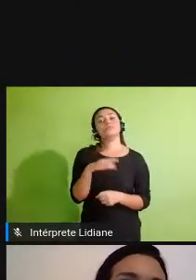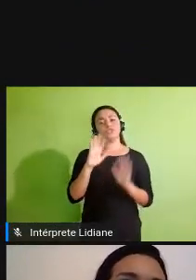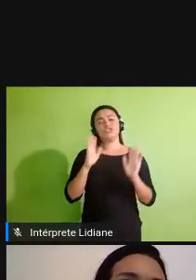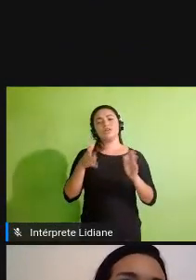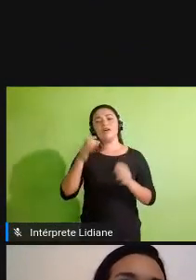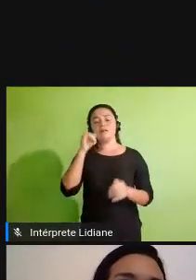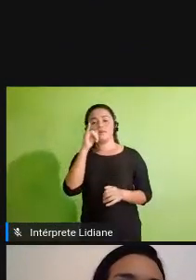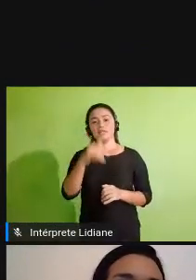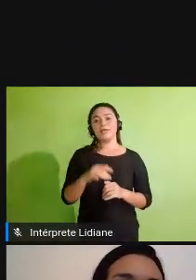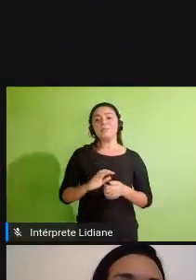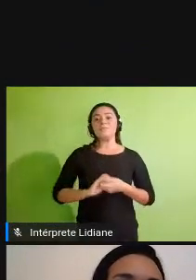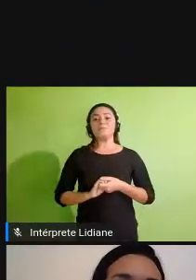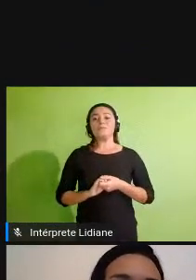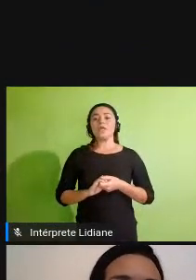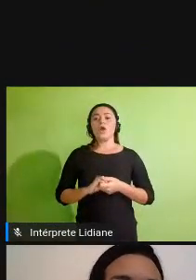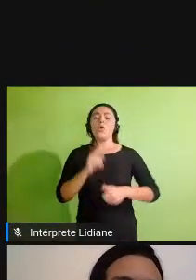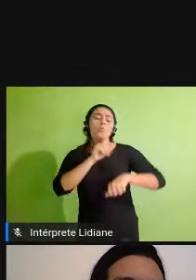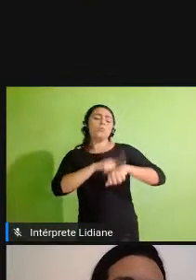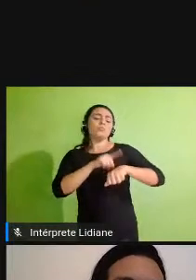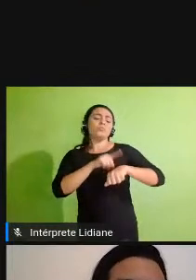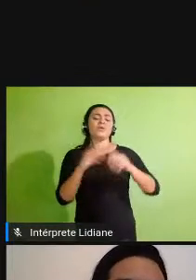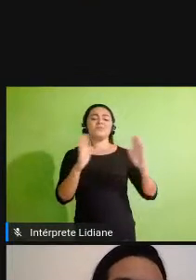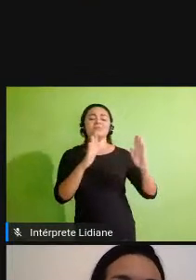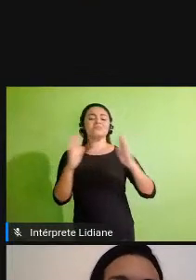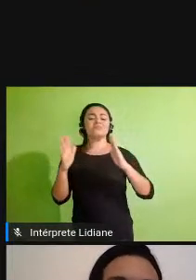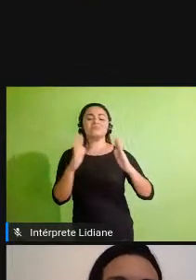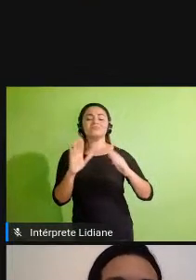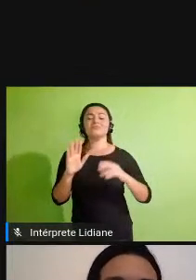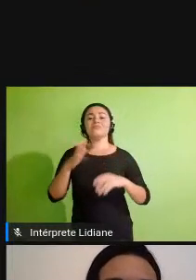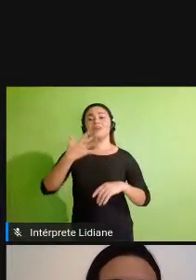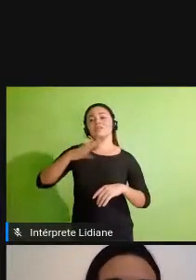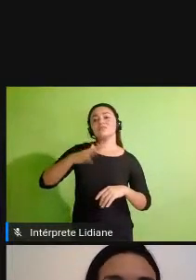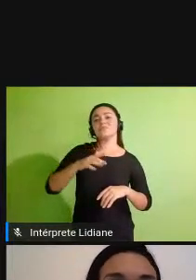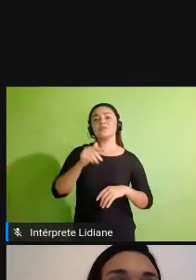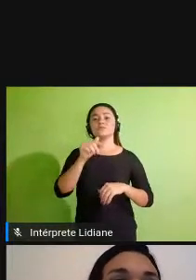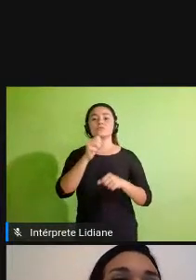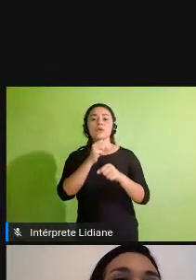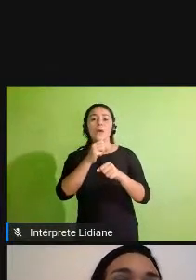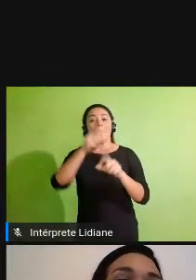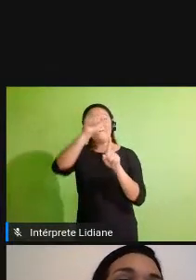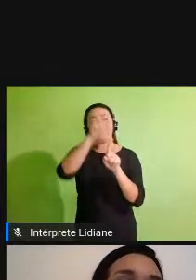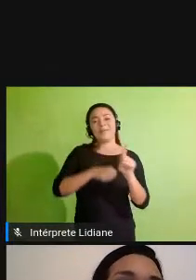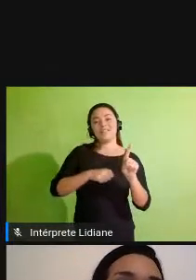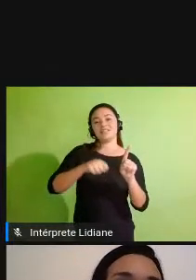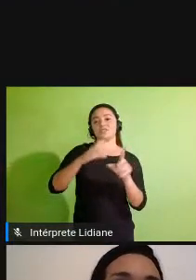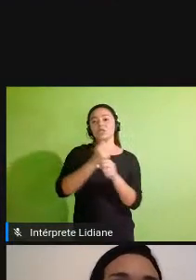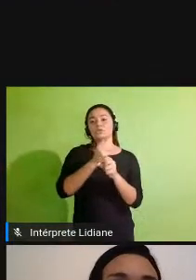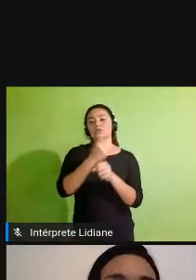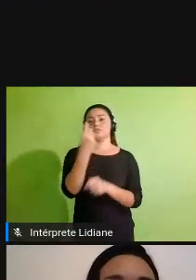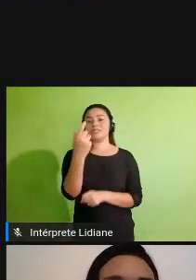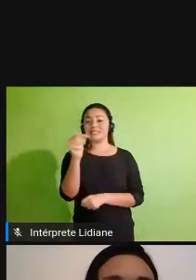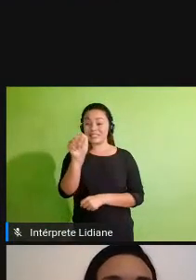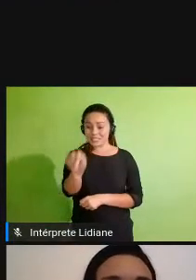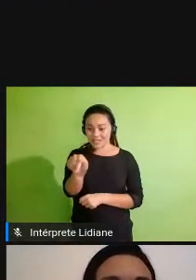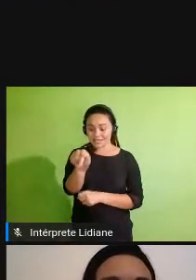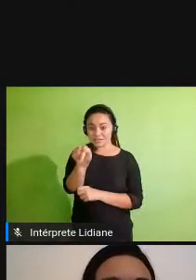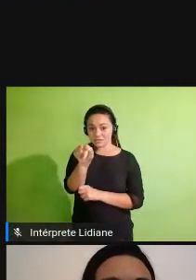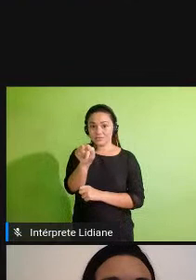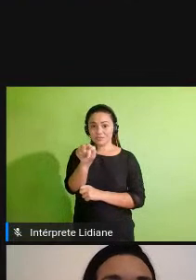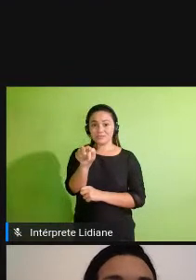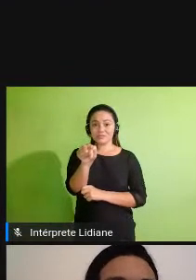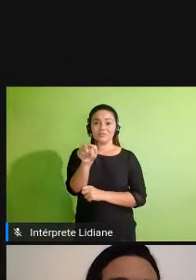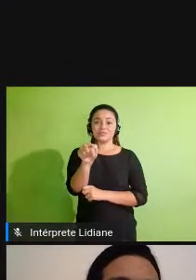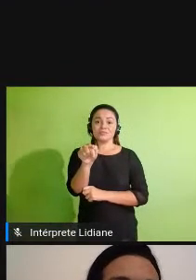de mais ou menos 7 meses, aproximadamente. Quando a gente concluiu, a gente fez um evento